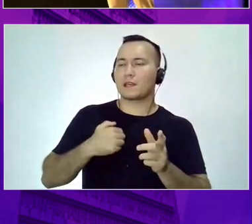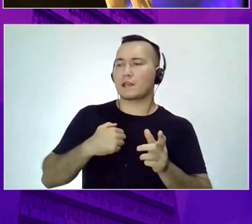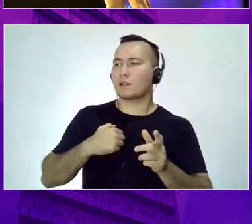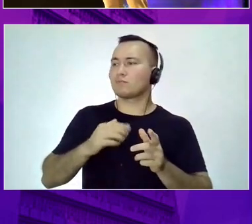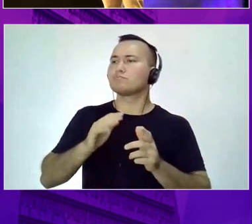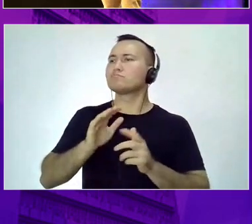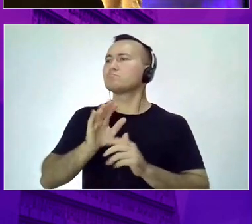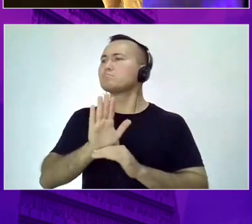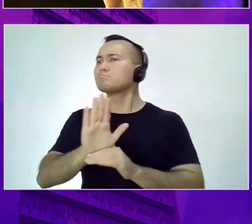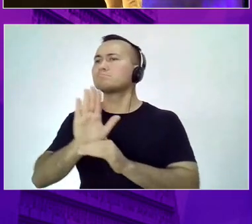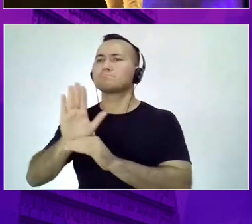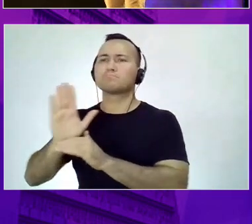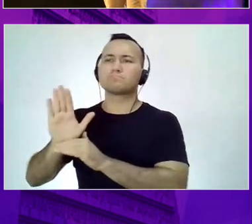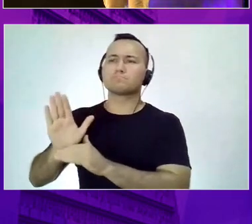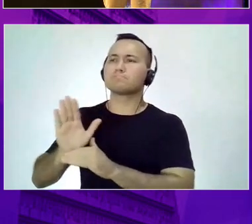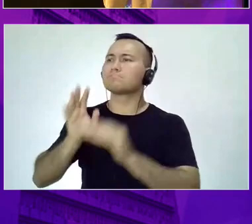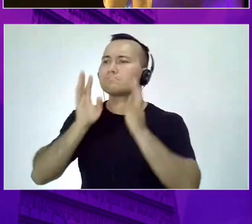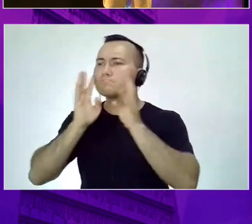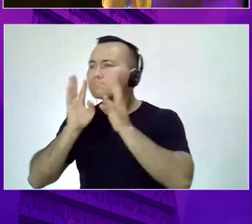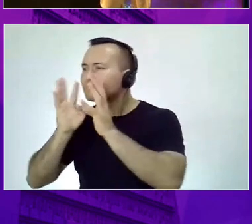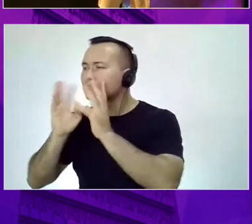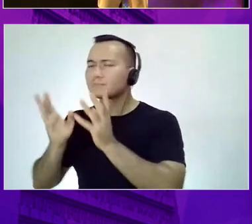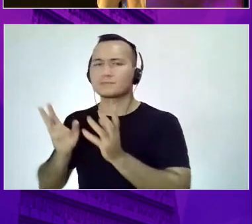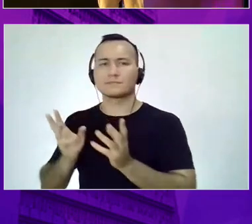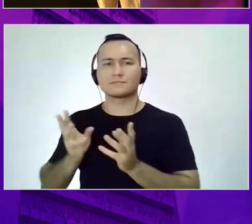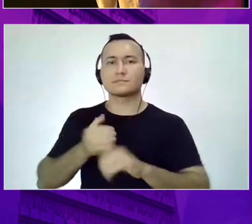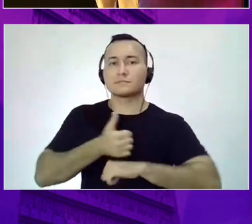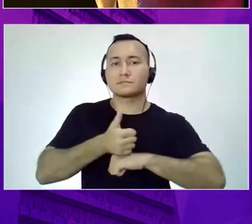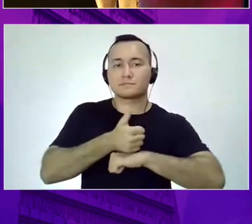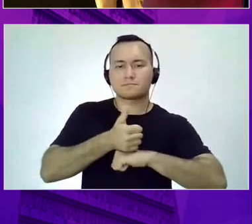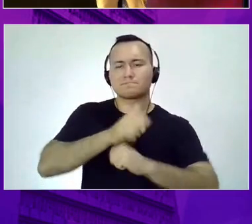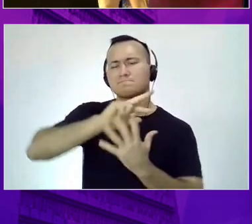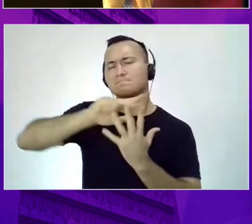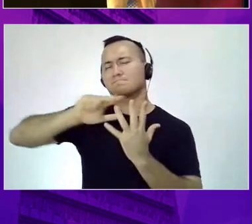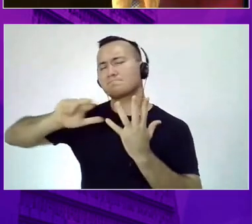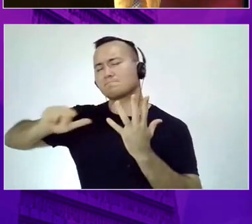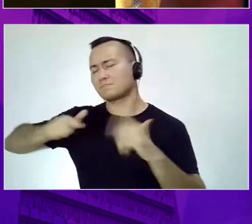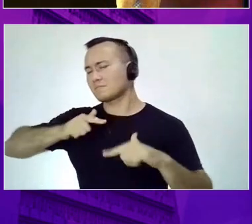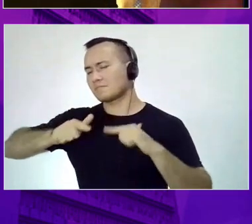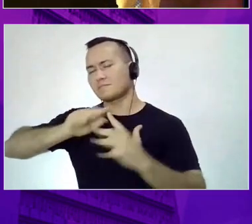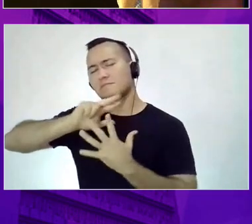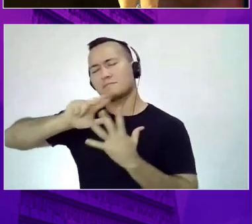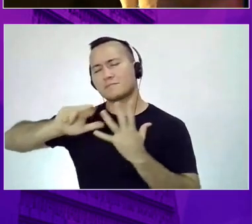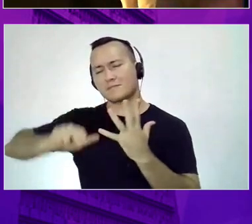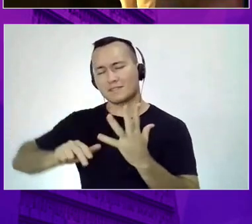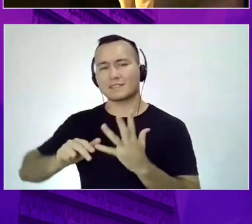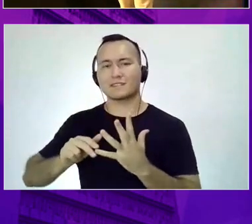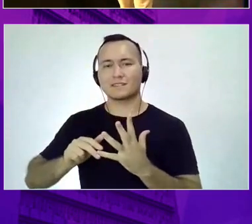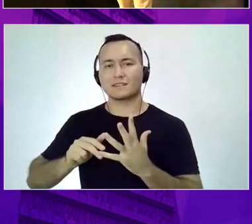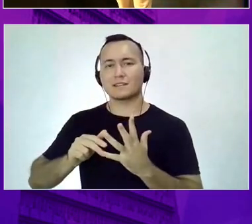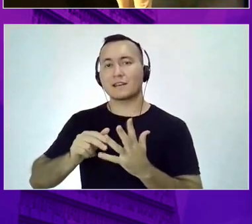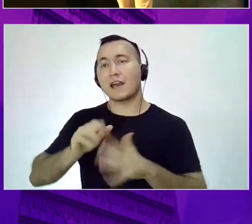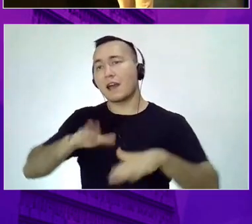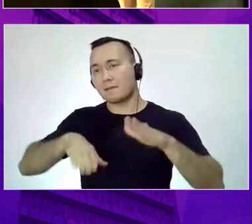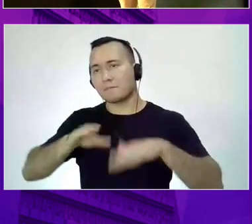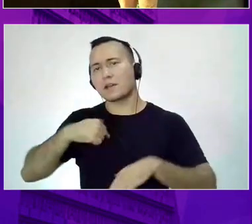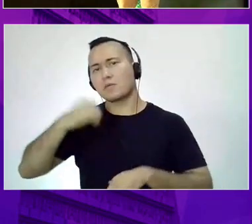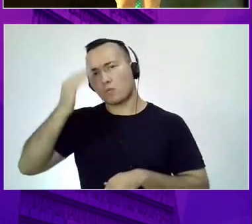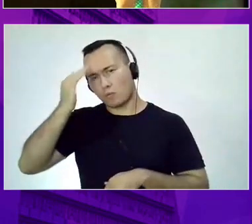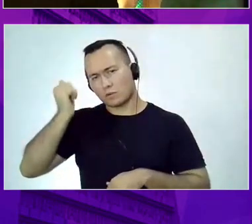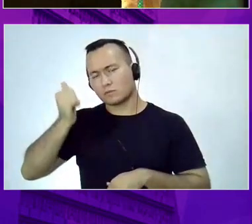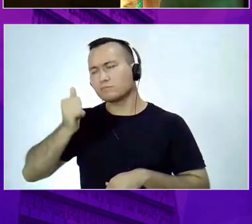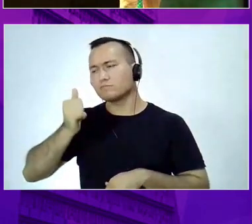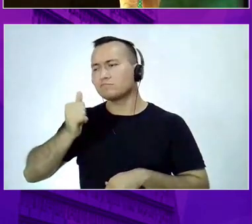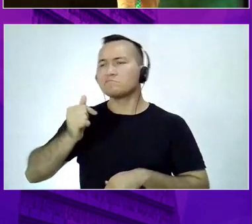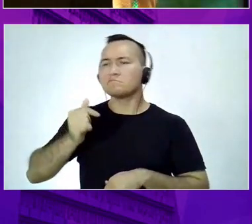buscando se capacitar, buscando conhecimento com capítulo, buscando conhecimento que já tinha de outras funções. E dentro desse trabalho todo, a